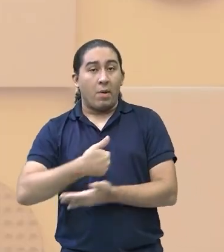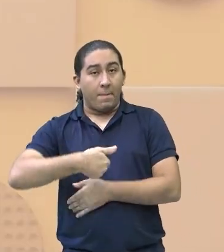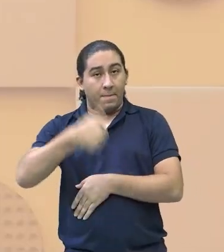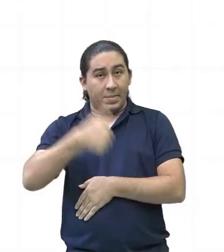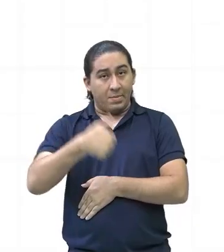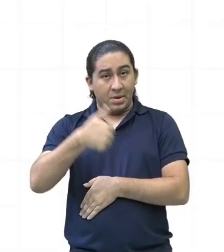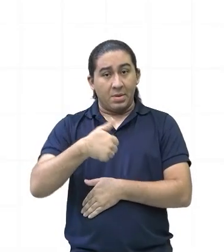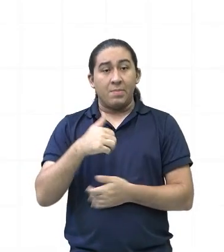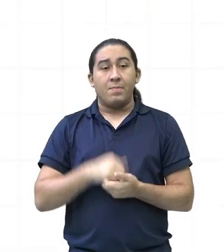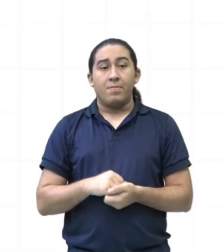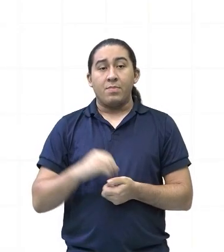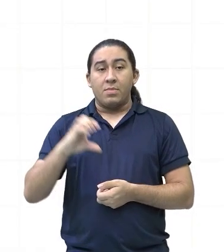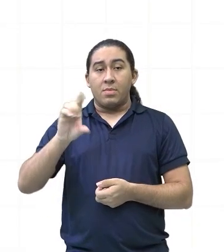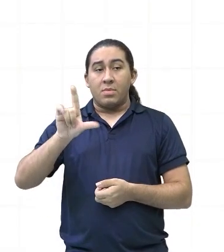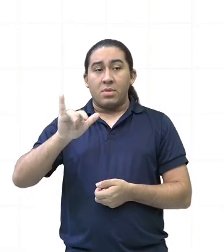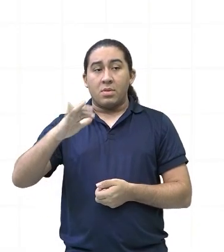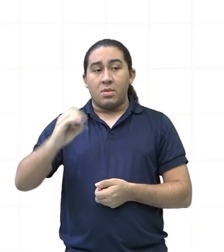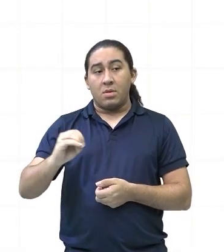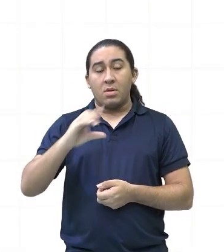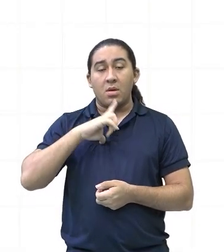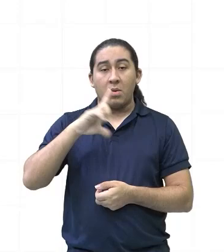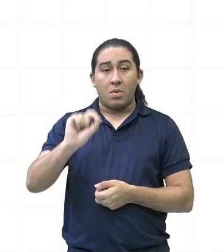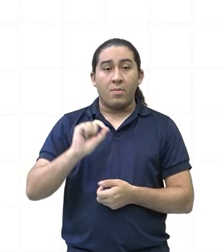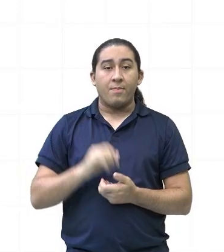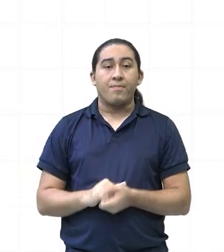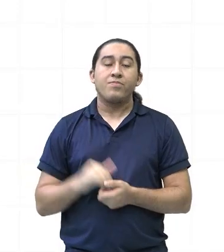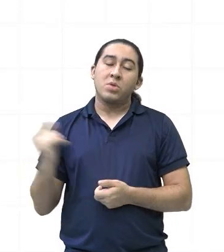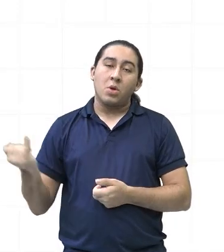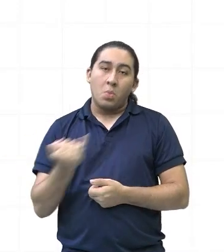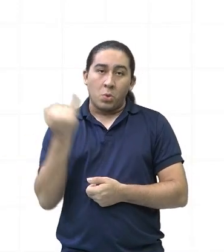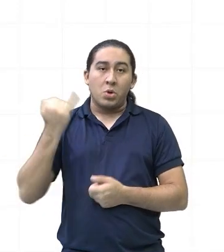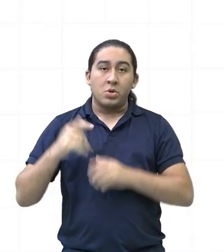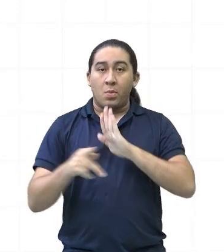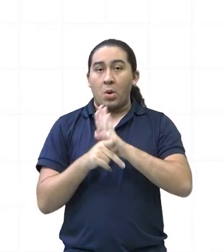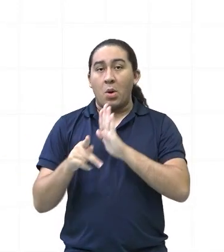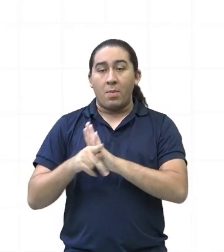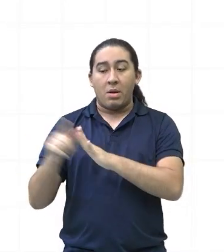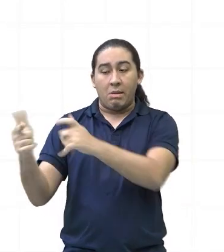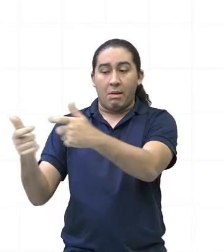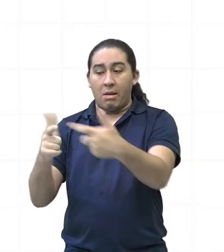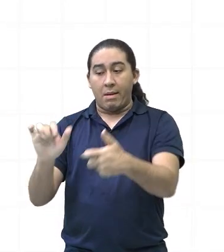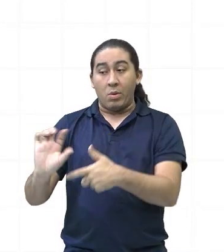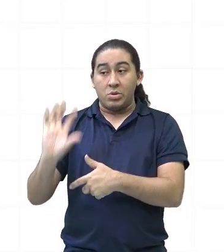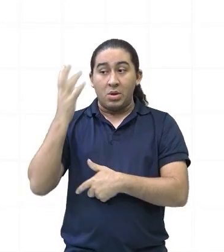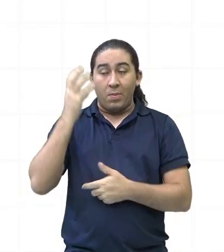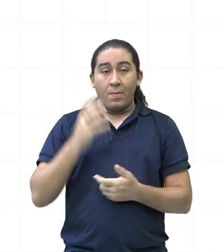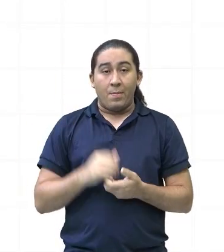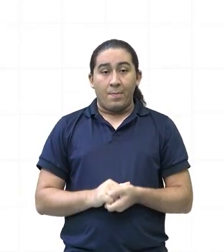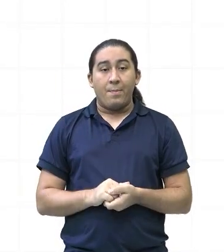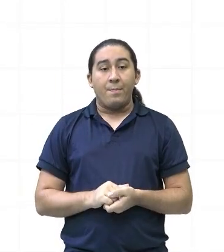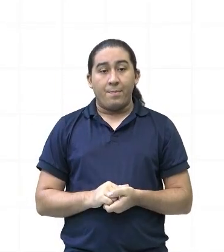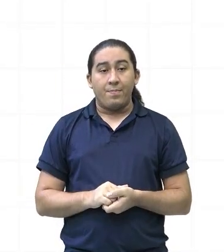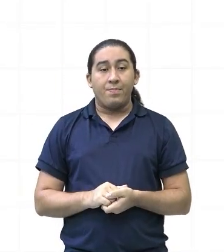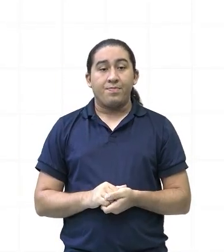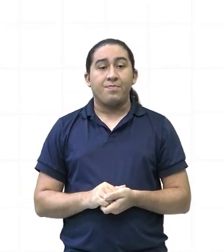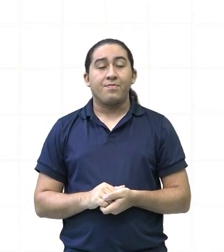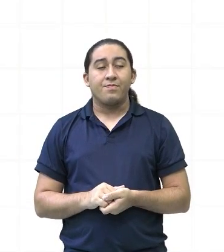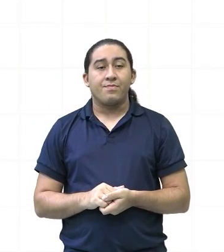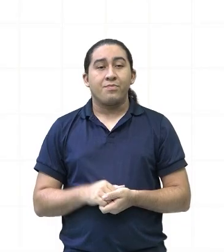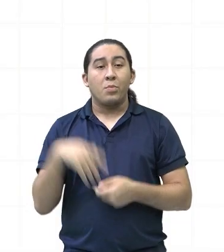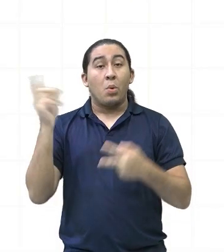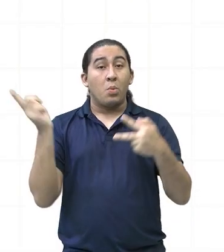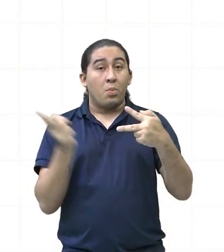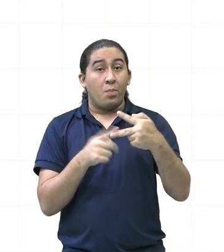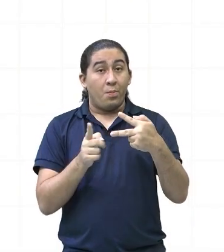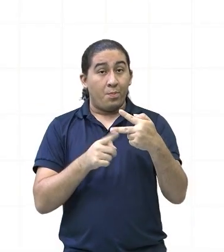vocês, Clio, nós temos, então, aí essa importância, então, das guerras médicas. Temos então aí Euterpe, que é então o